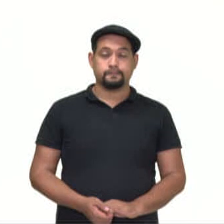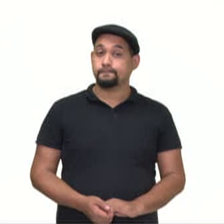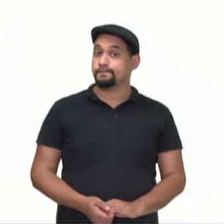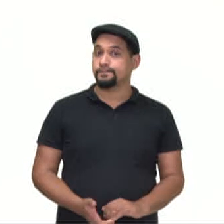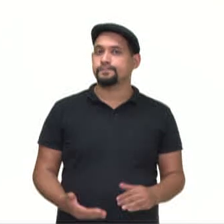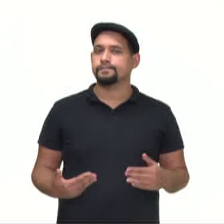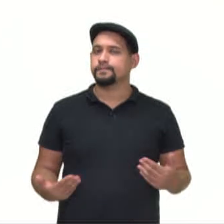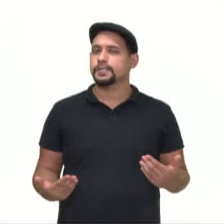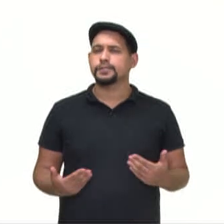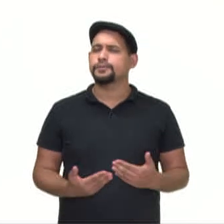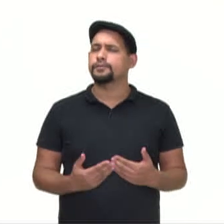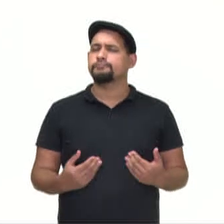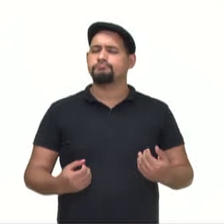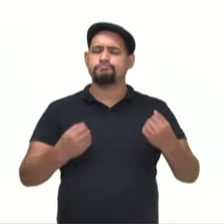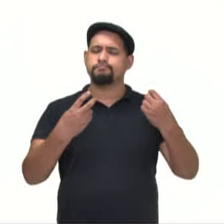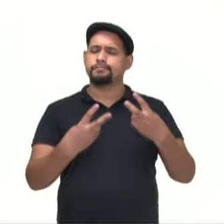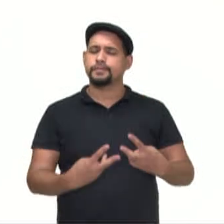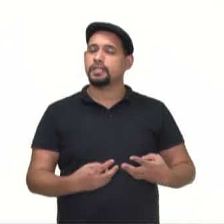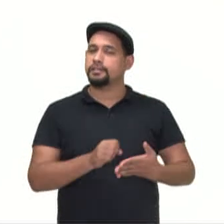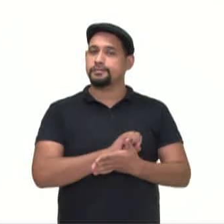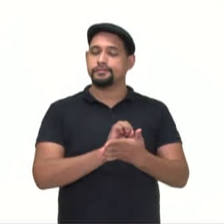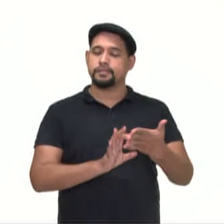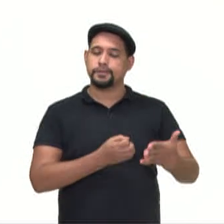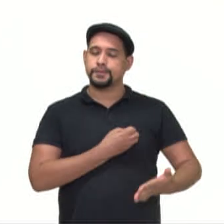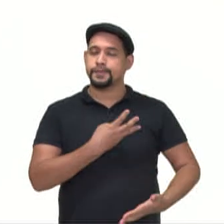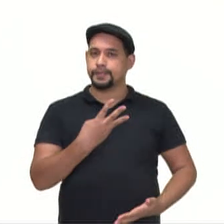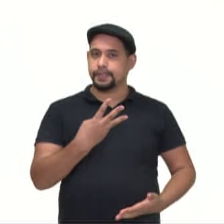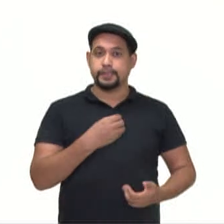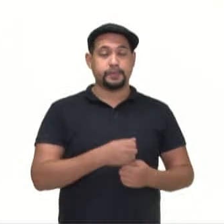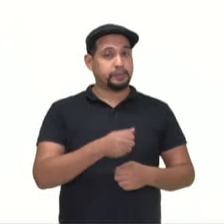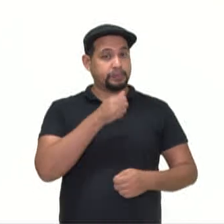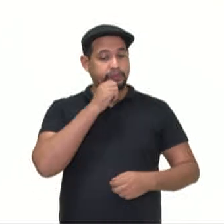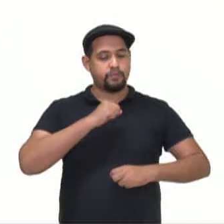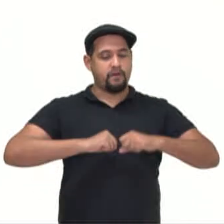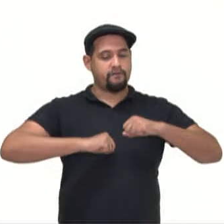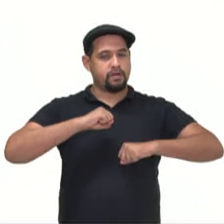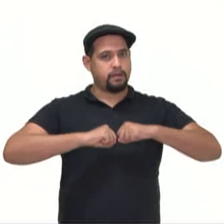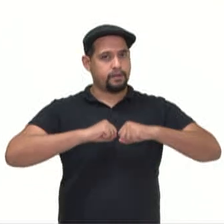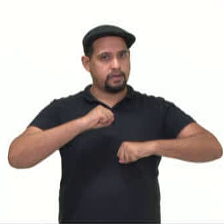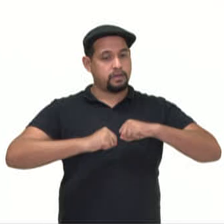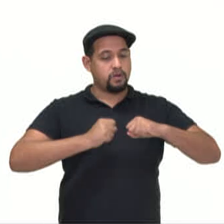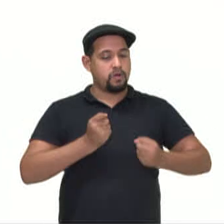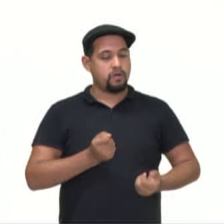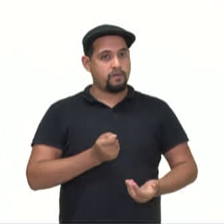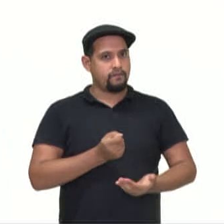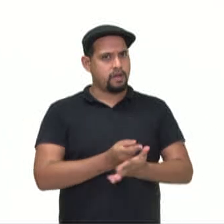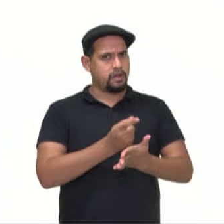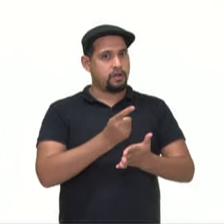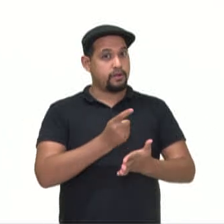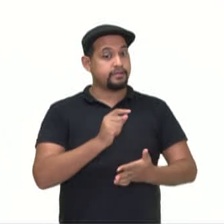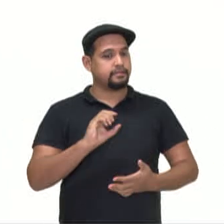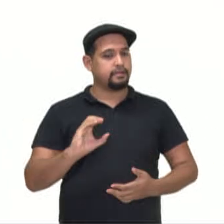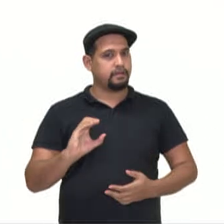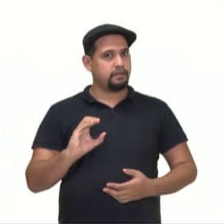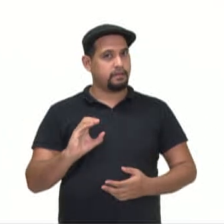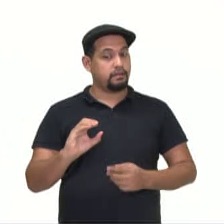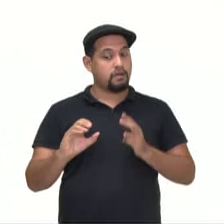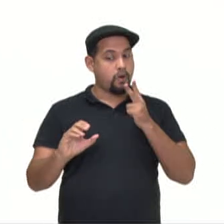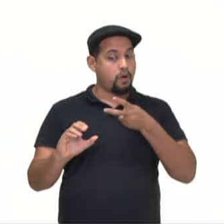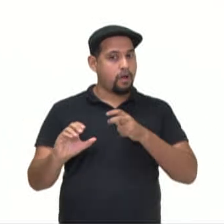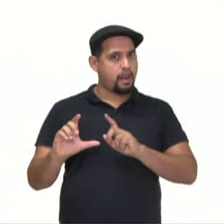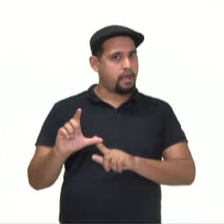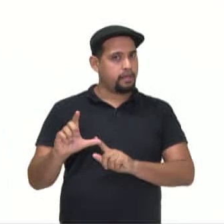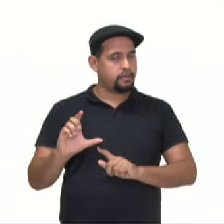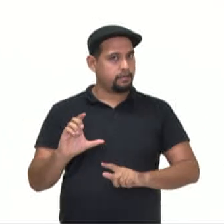Então, o que diz o exercício 3? Dá uma olhadinha comigo, ó. Em uma fábrica, o custo C, já está te dando a letra, de produção